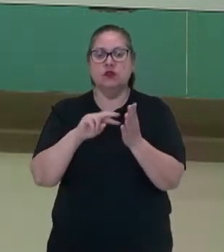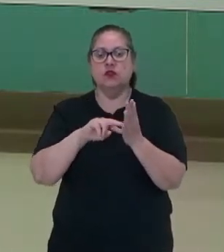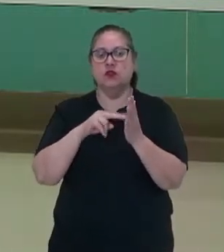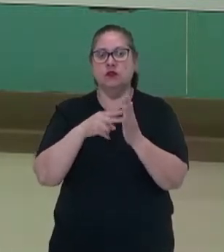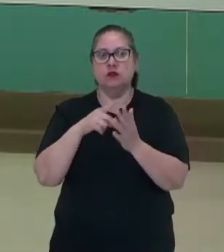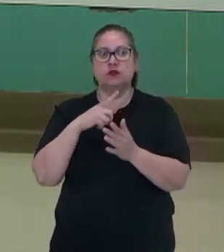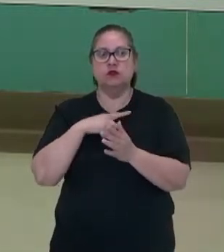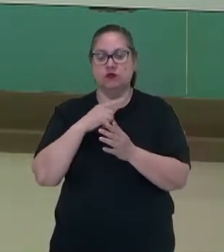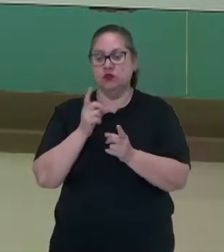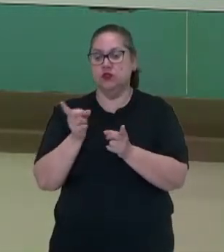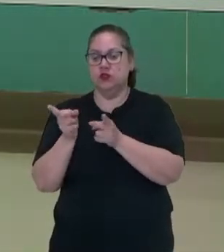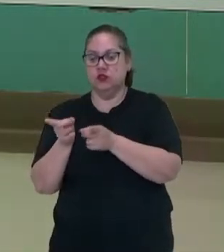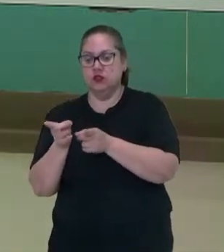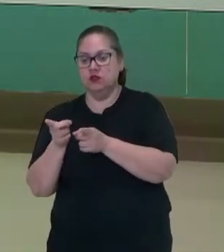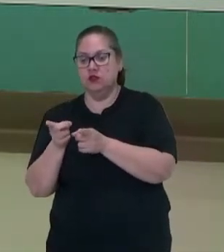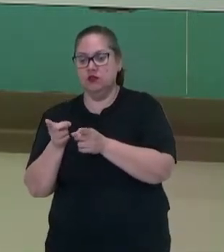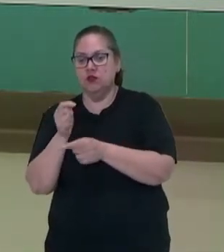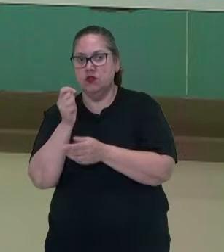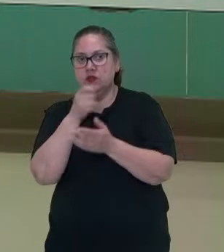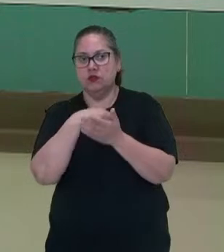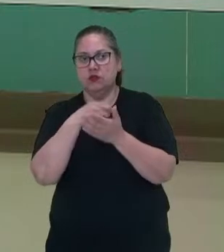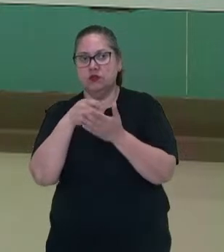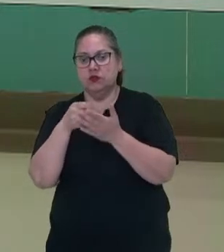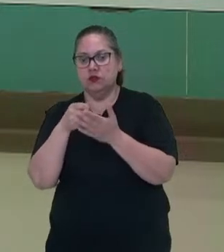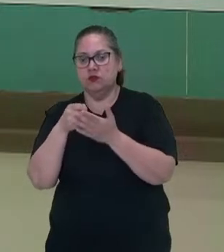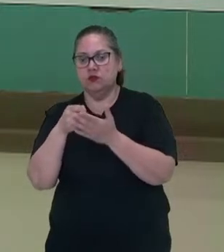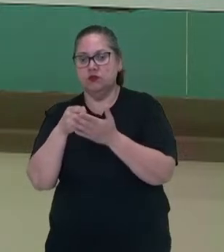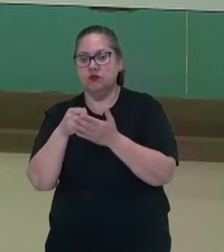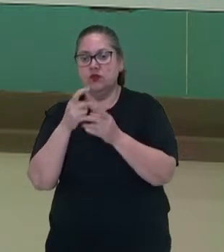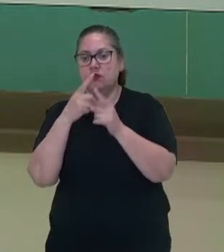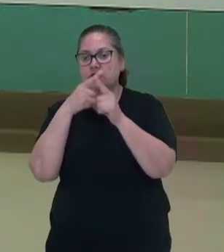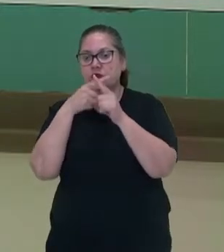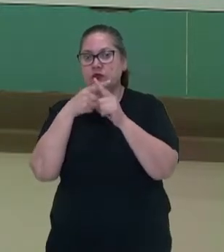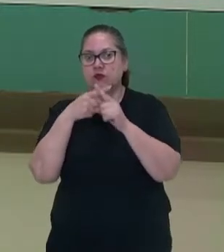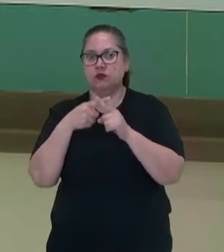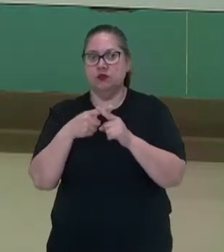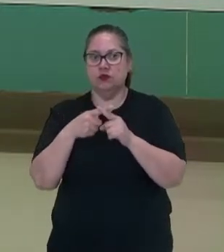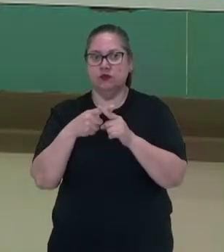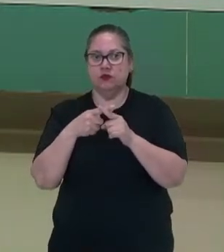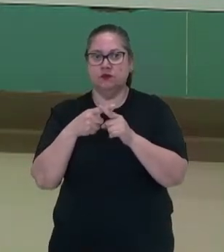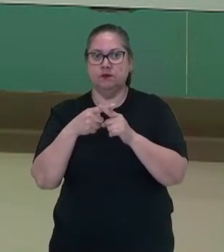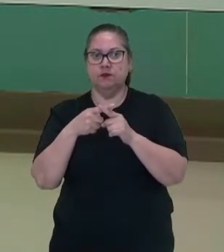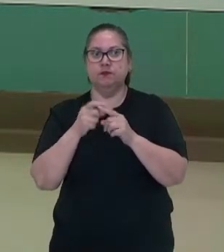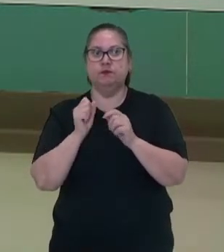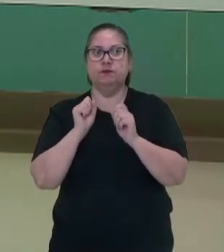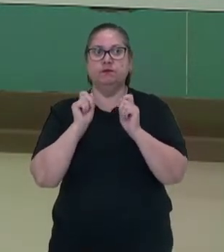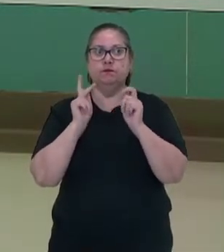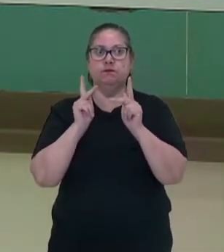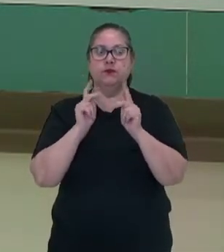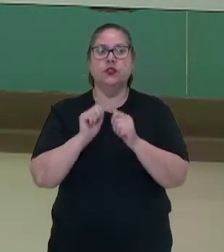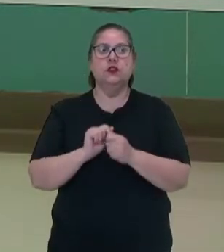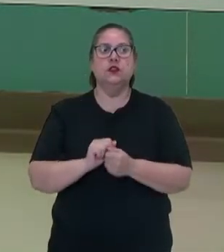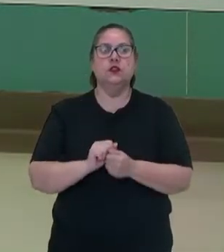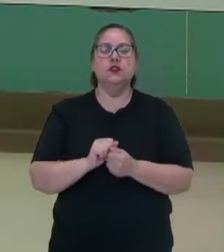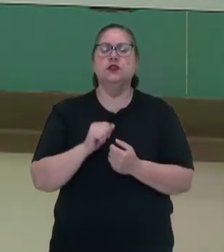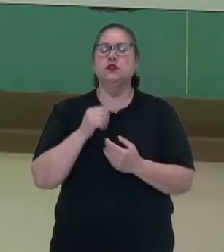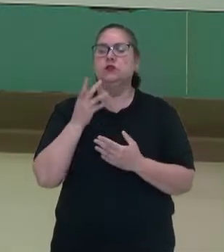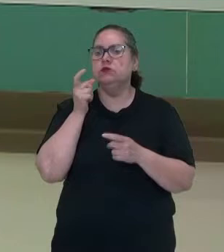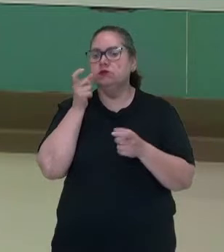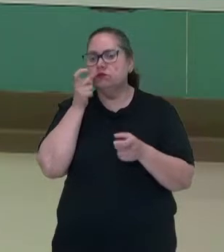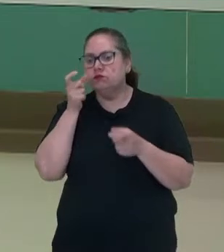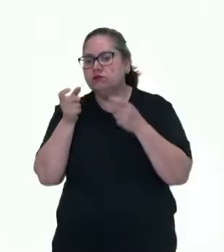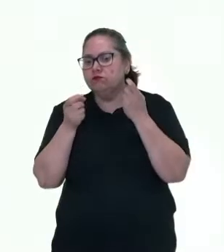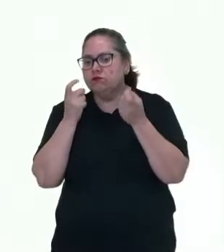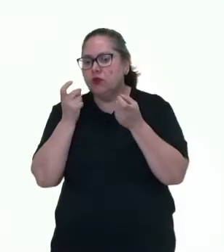ter a expressão e vou escrever na forma de uma multiplicação, ok? Então, observe